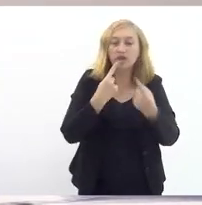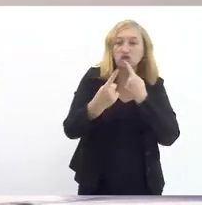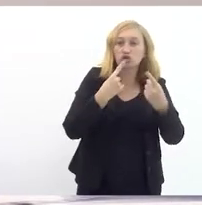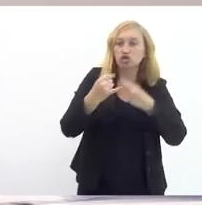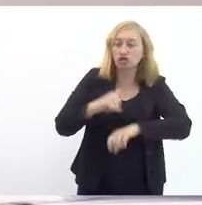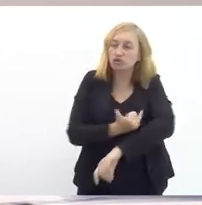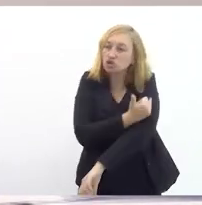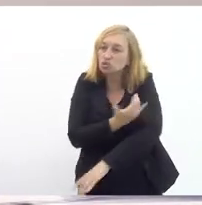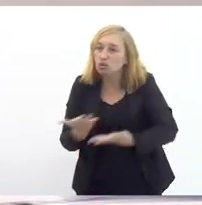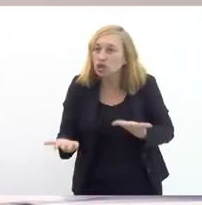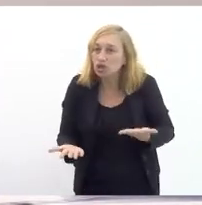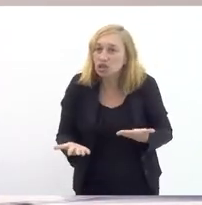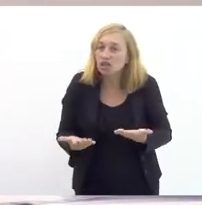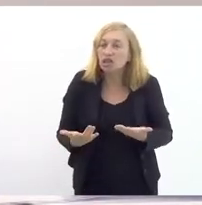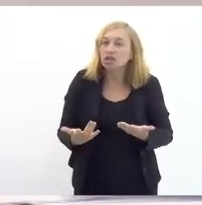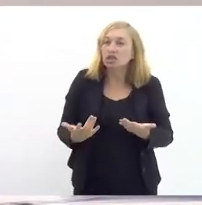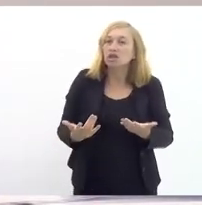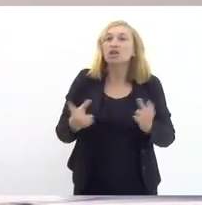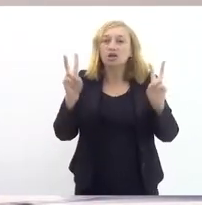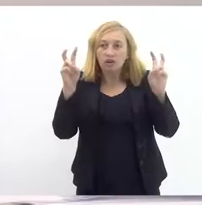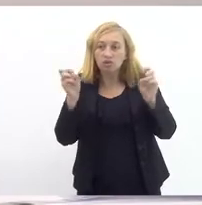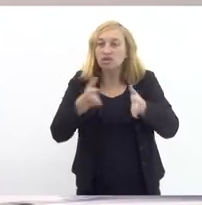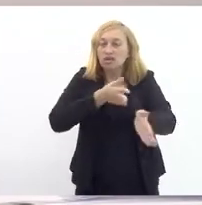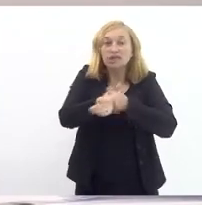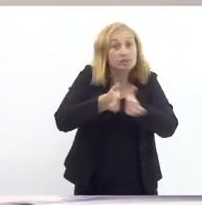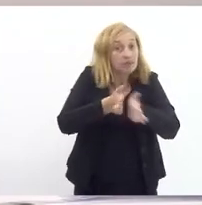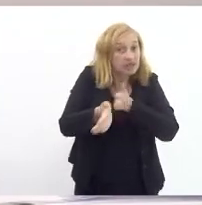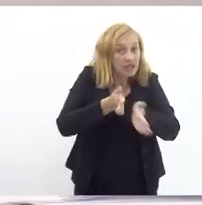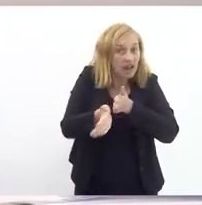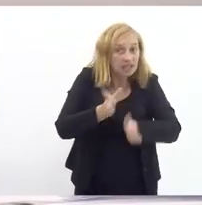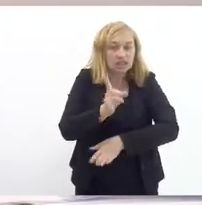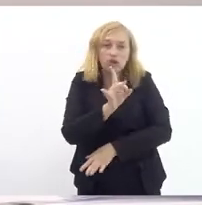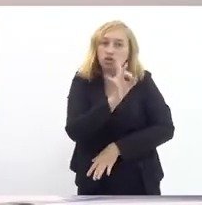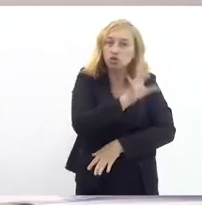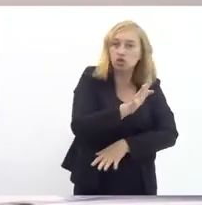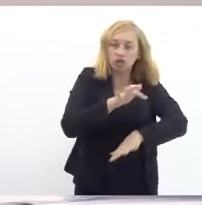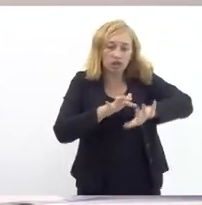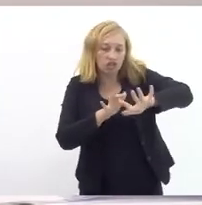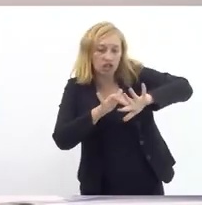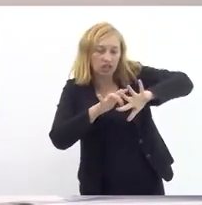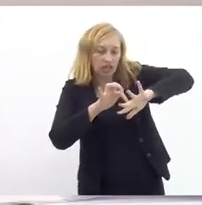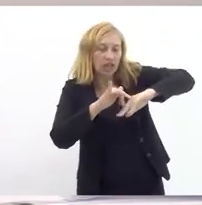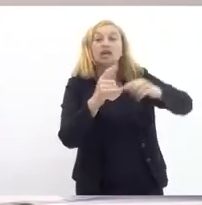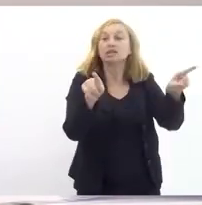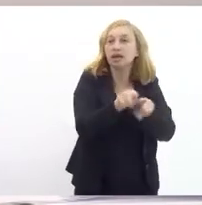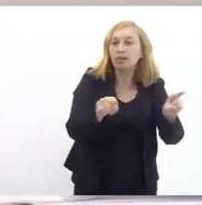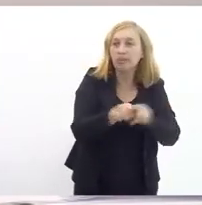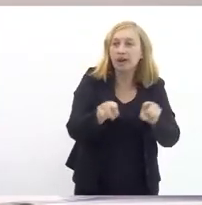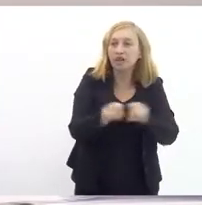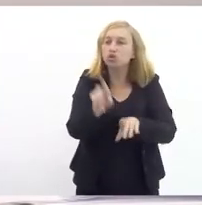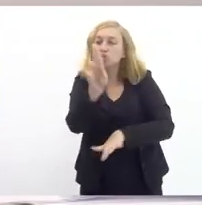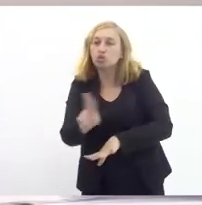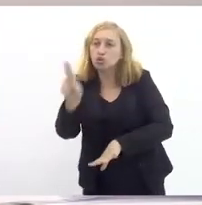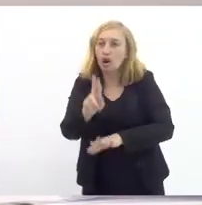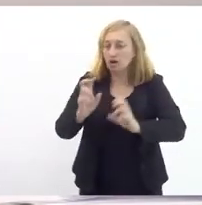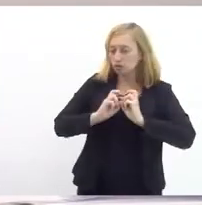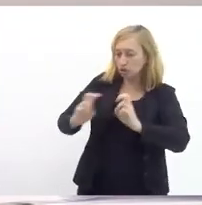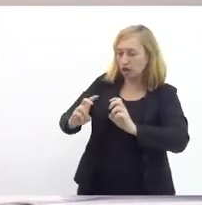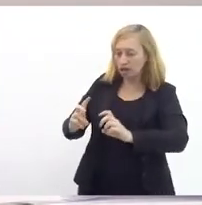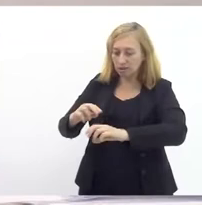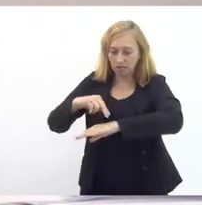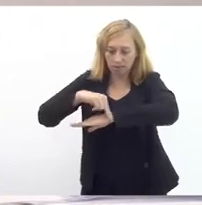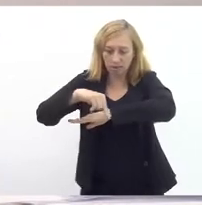infraestrutura. E uma delas é a questão da acessibilidade, não só das escadarias, como também a acessibilidade do usuário do trem à